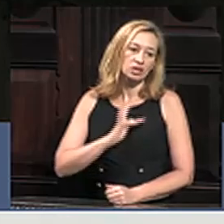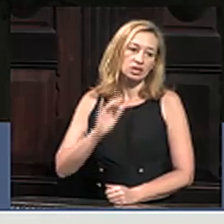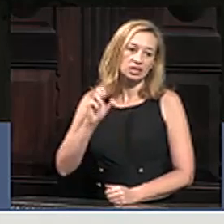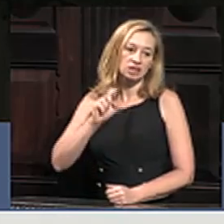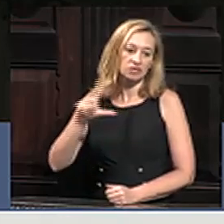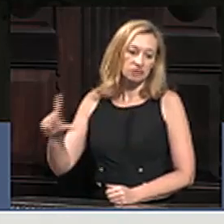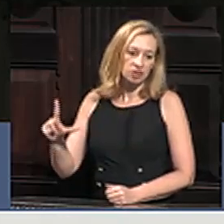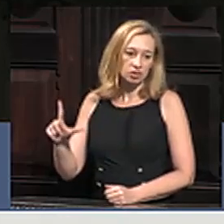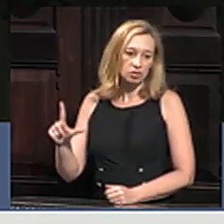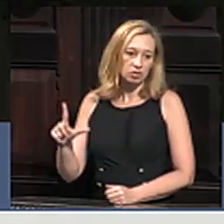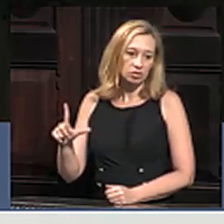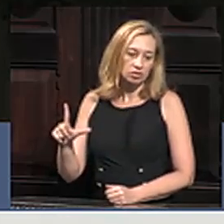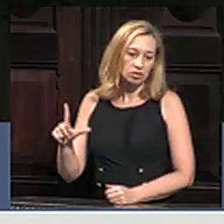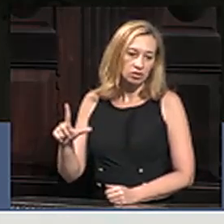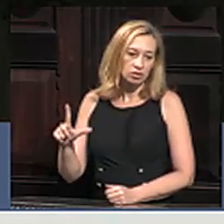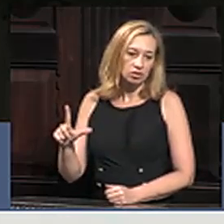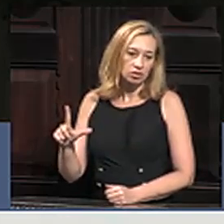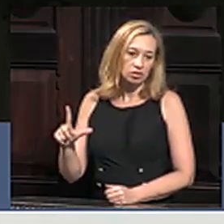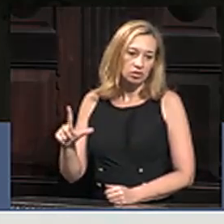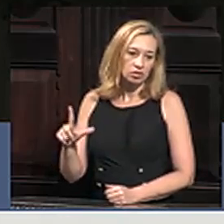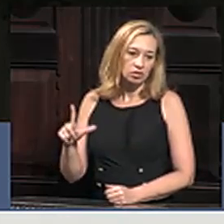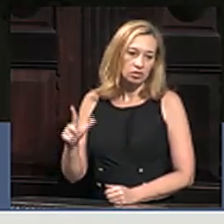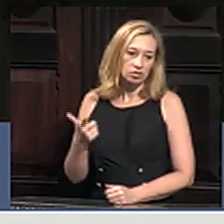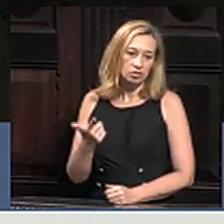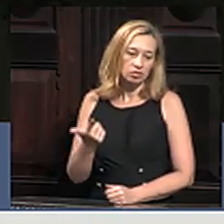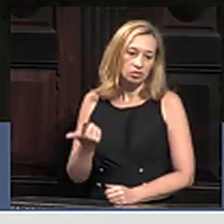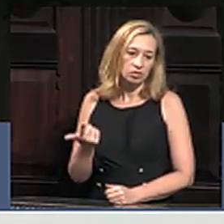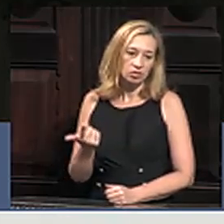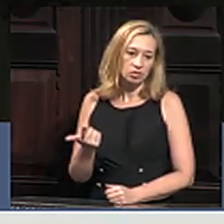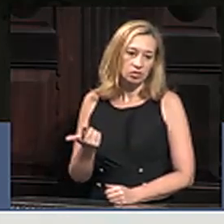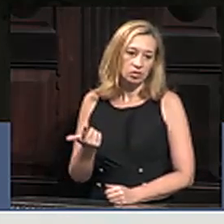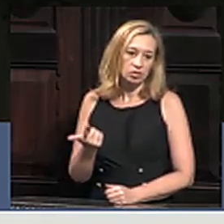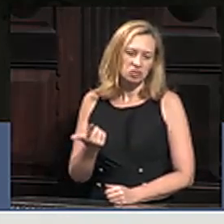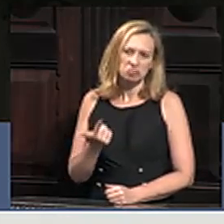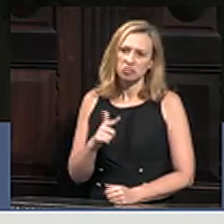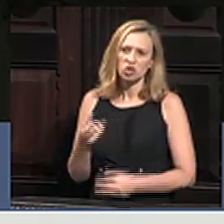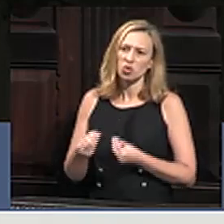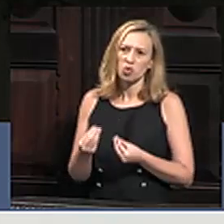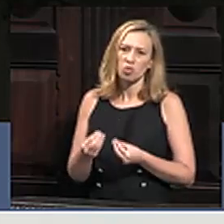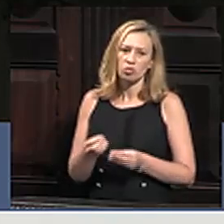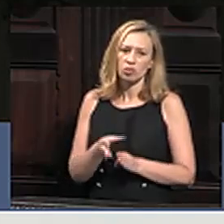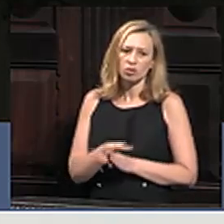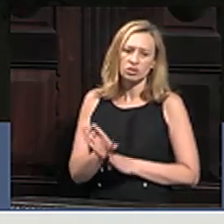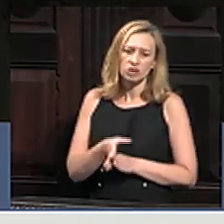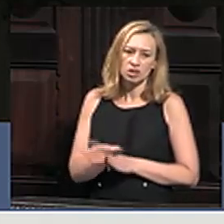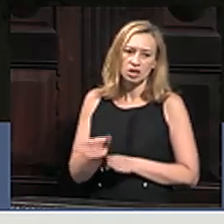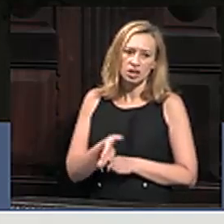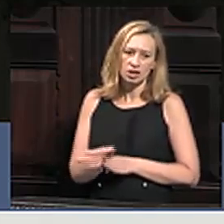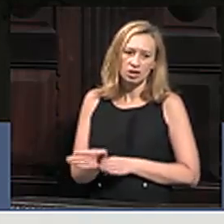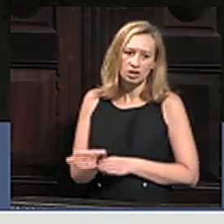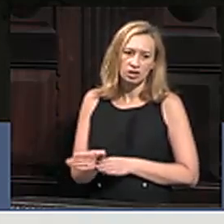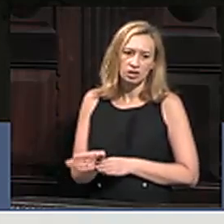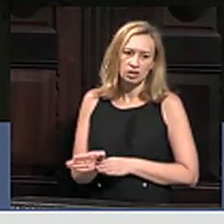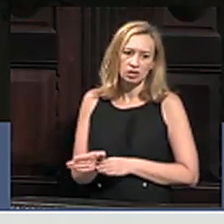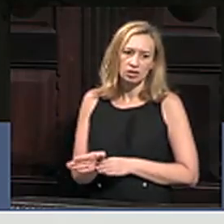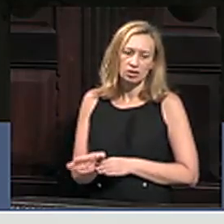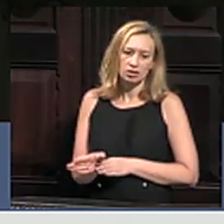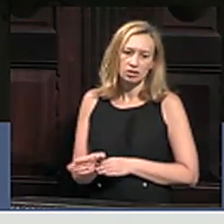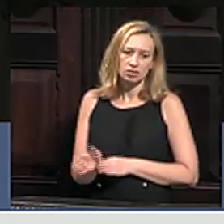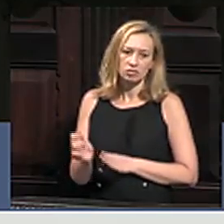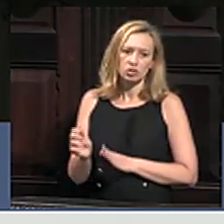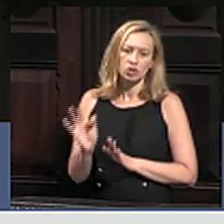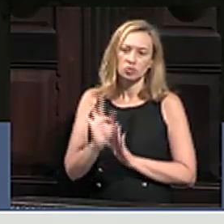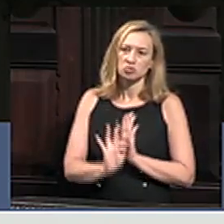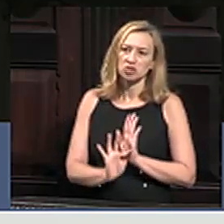local de virar penduricalhos de esclarecimentos que estejam no texto da